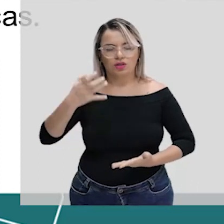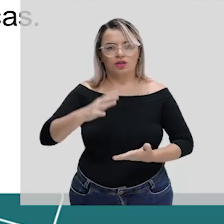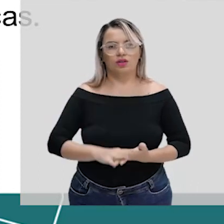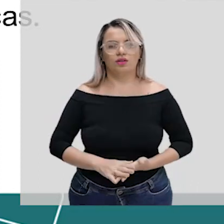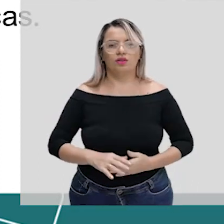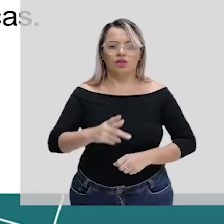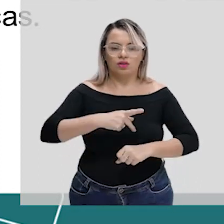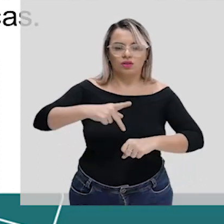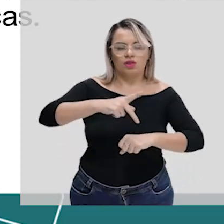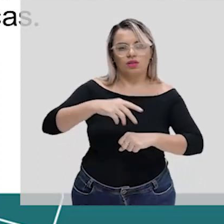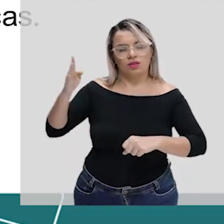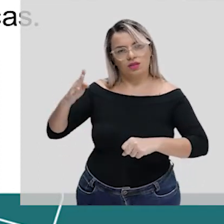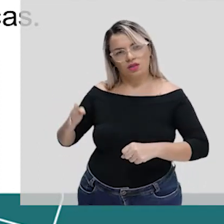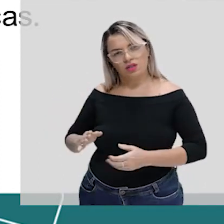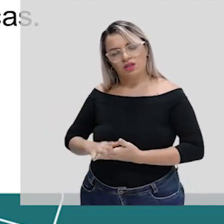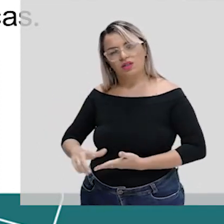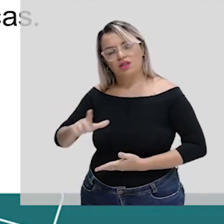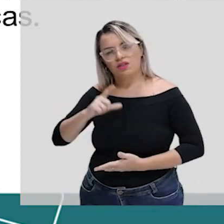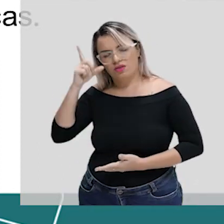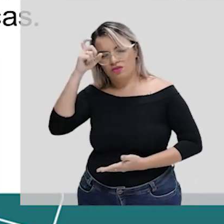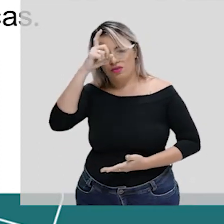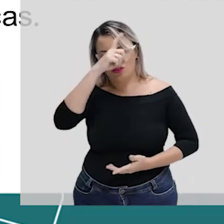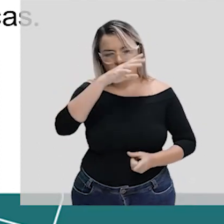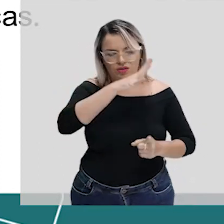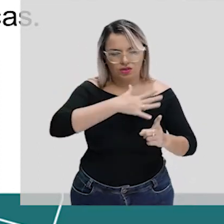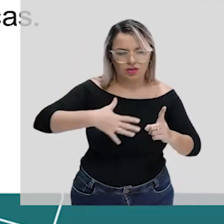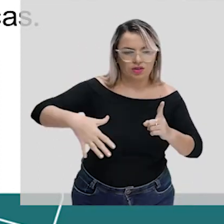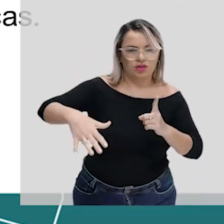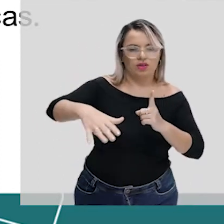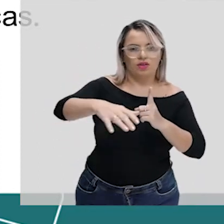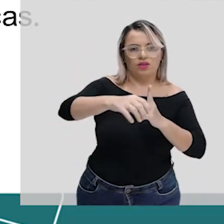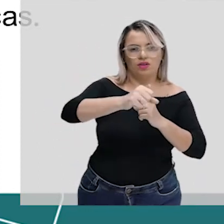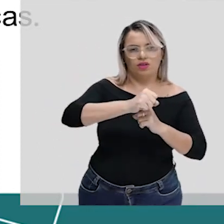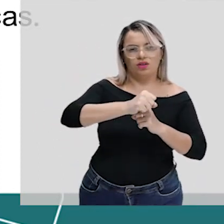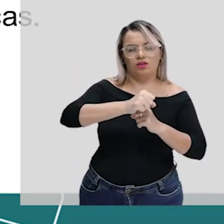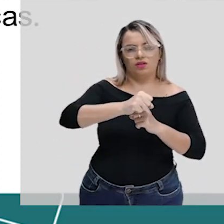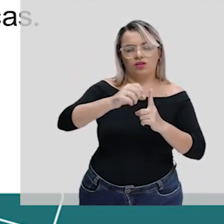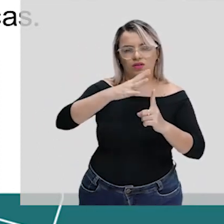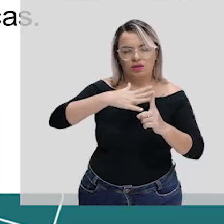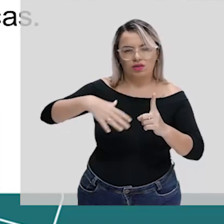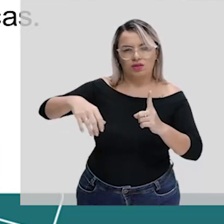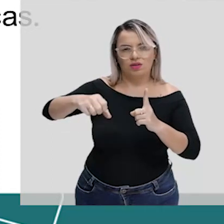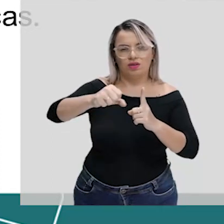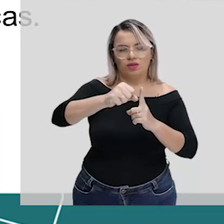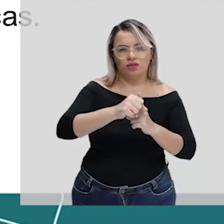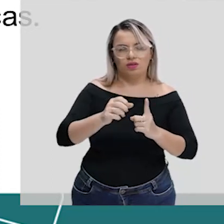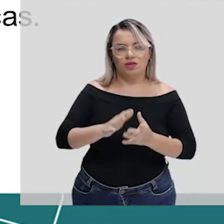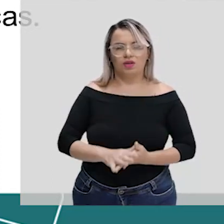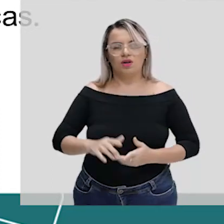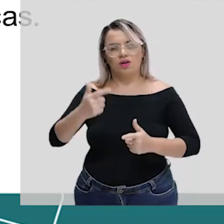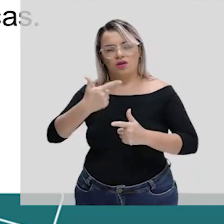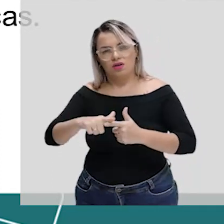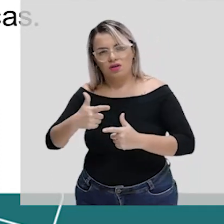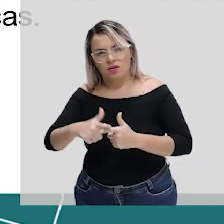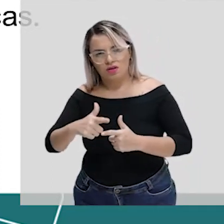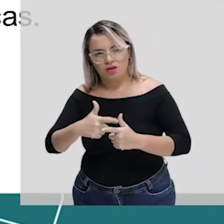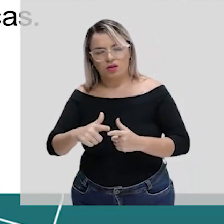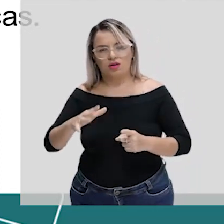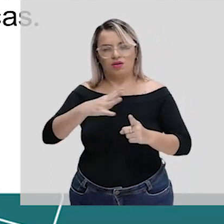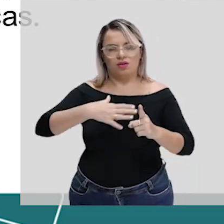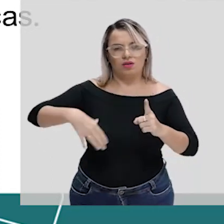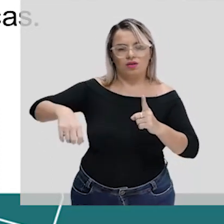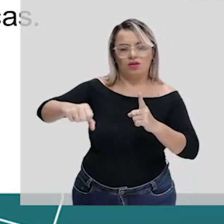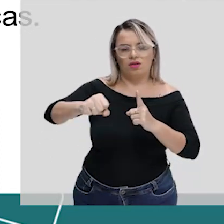gera dificuldades para a nossa sociedade. Gera fatores ali de mazelas sociais, de problemas sociais, que